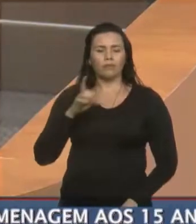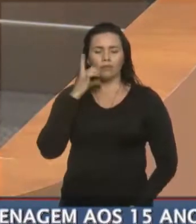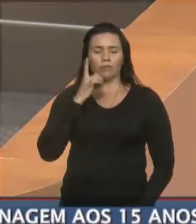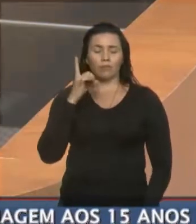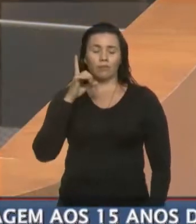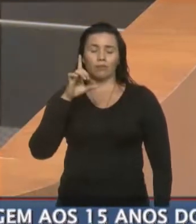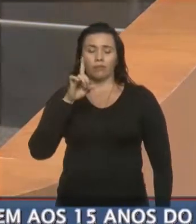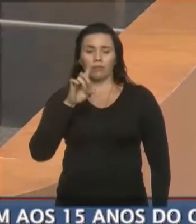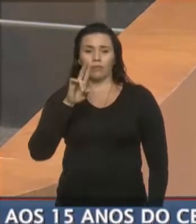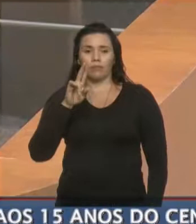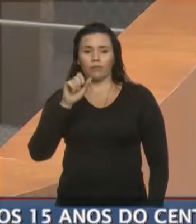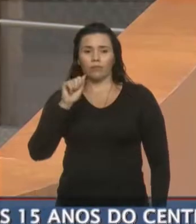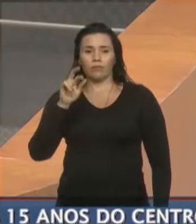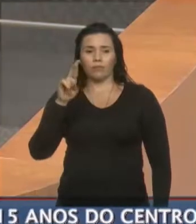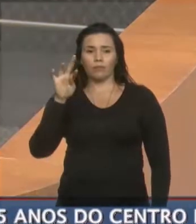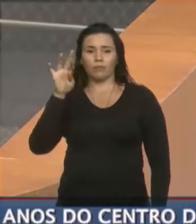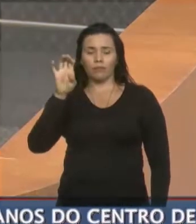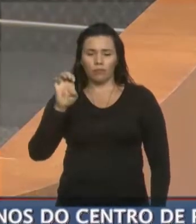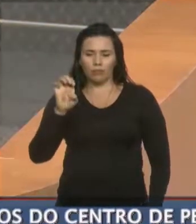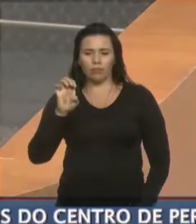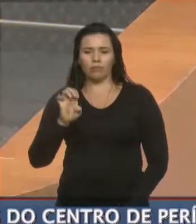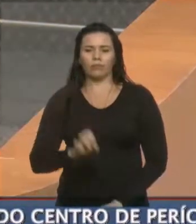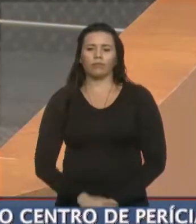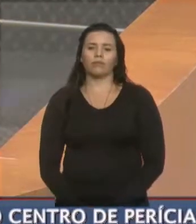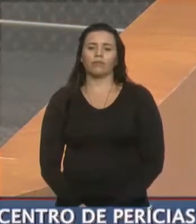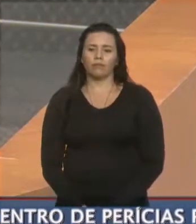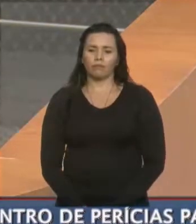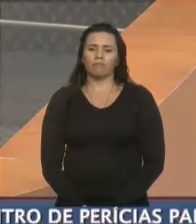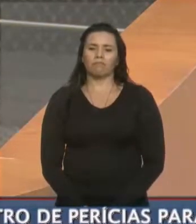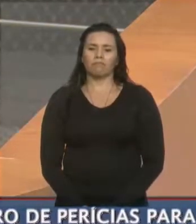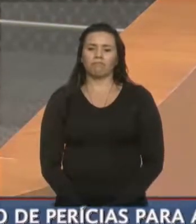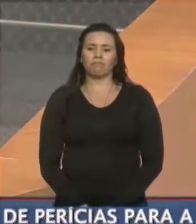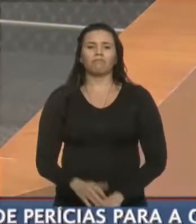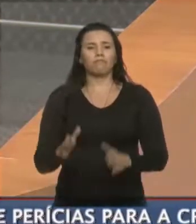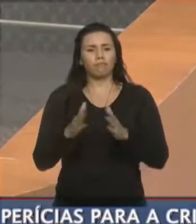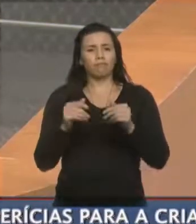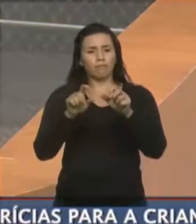aqui, o excelentíssimo senhor deputado Duarte Júnior.